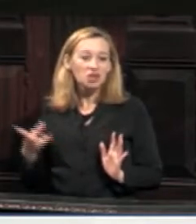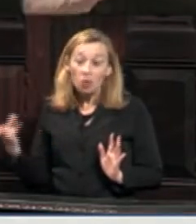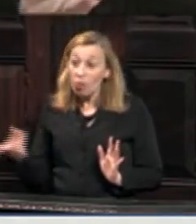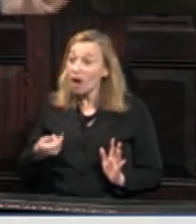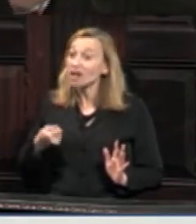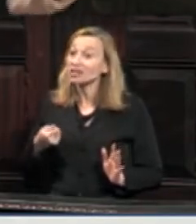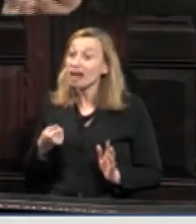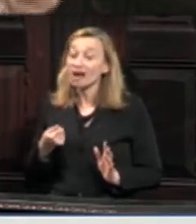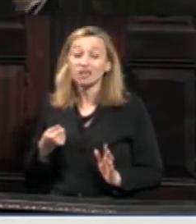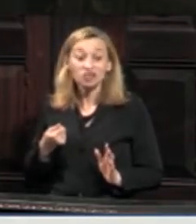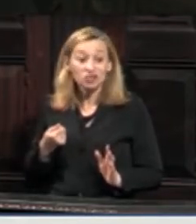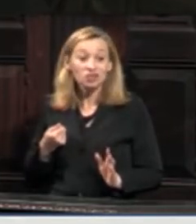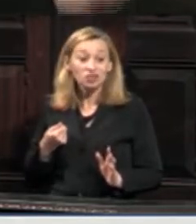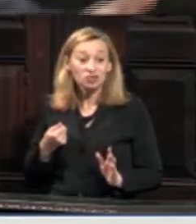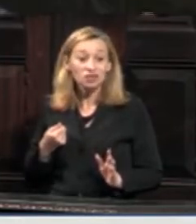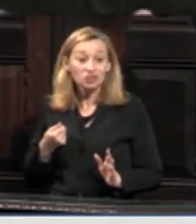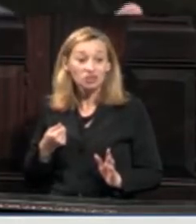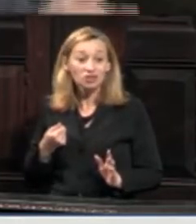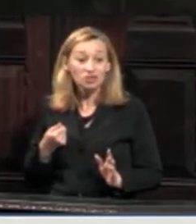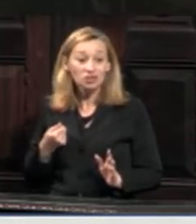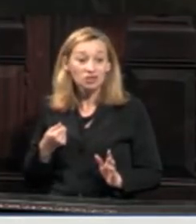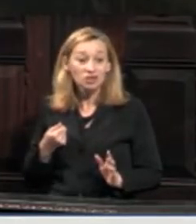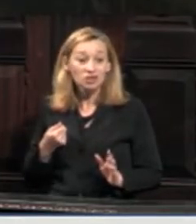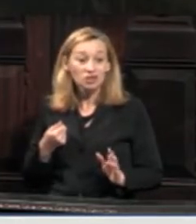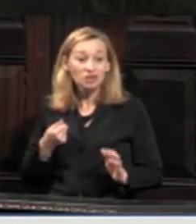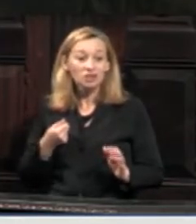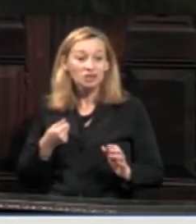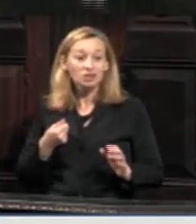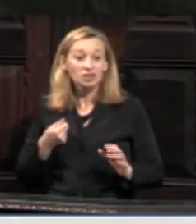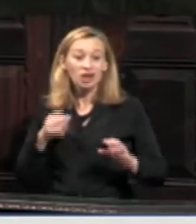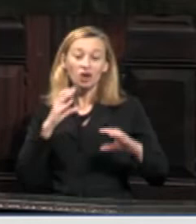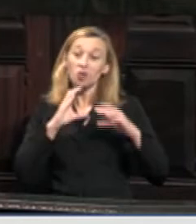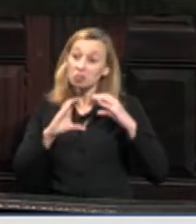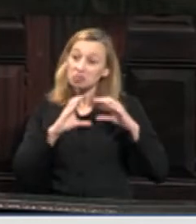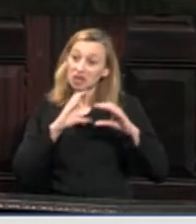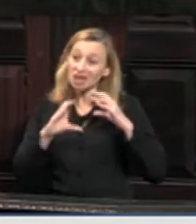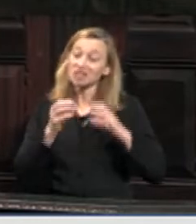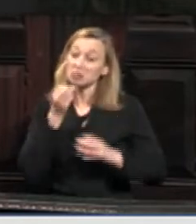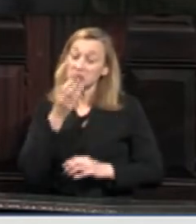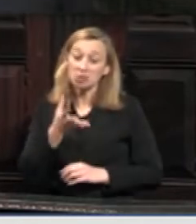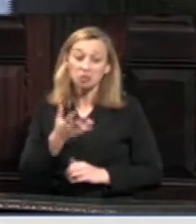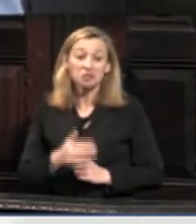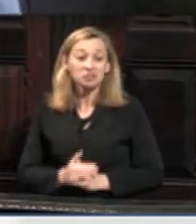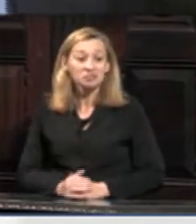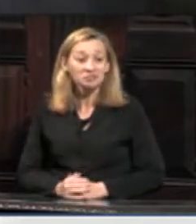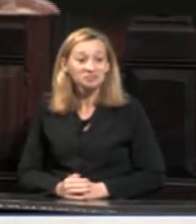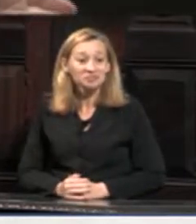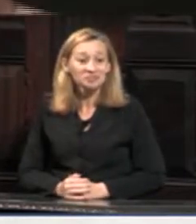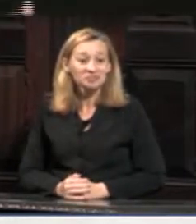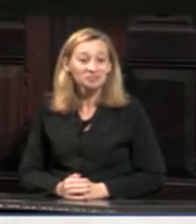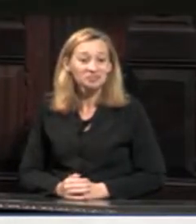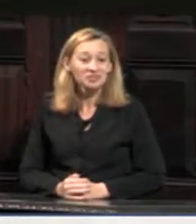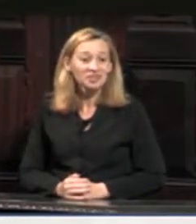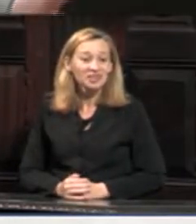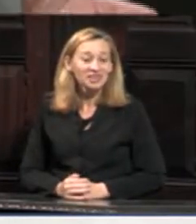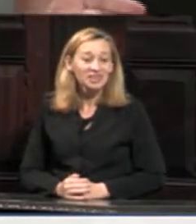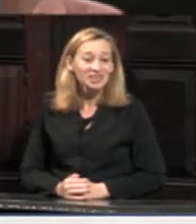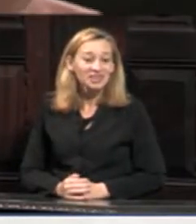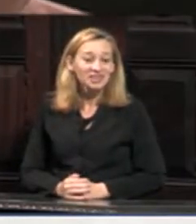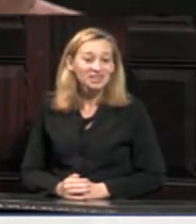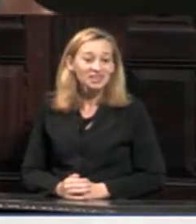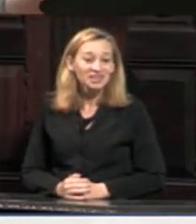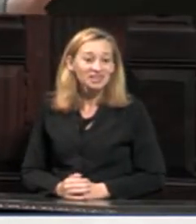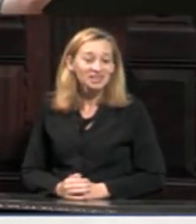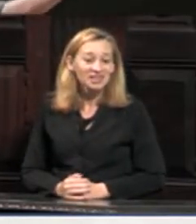Ivaldo Mulim. É justamente a dimensão dialética da subjetividade do deputado Ivaldo Mulim. Você veja então, senhor presidente, que a